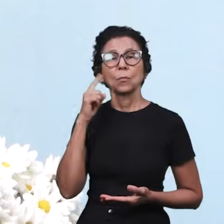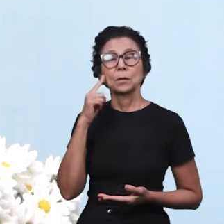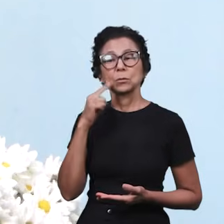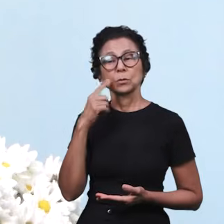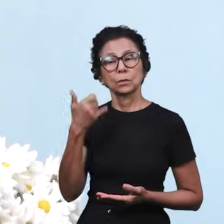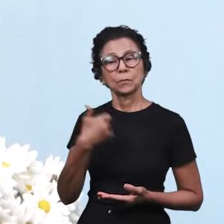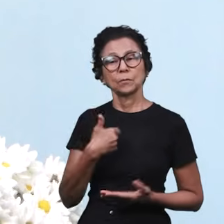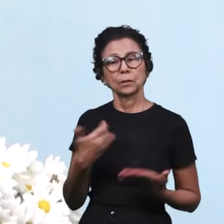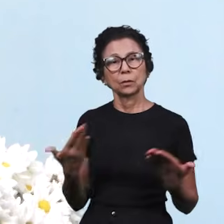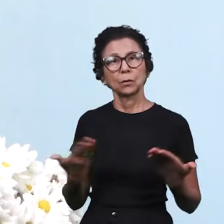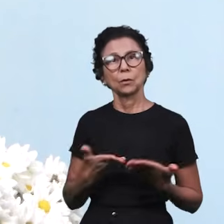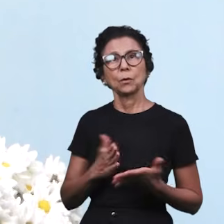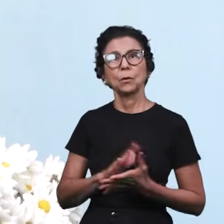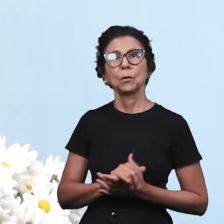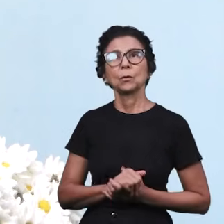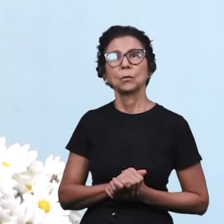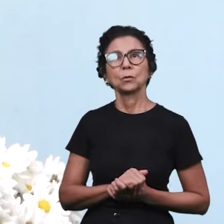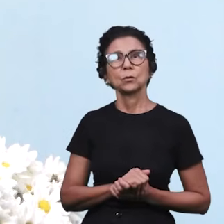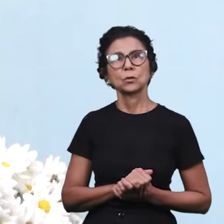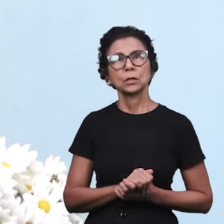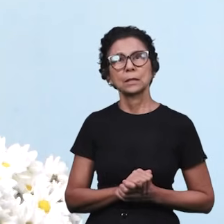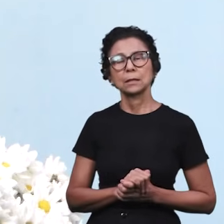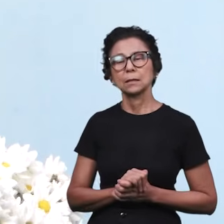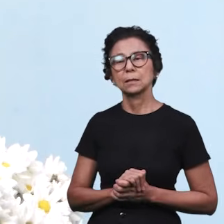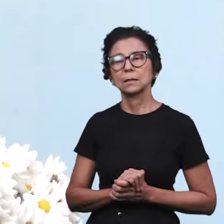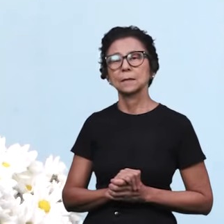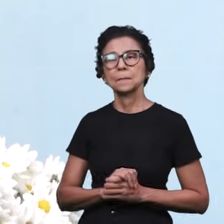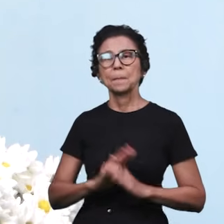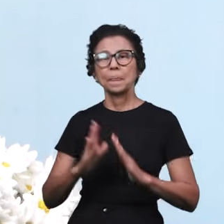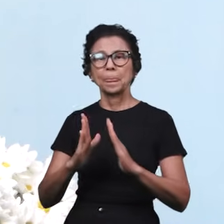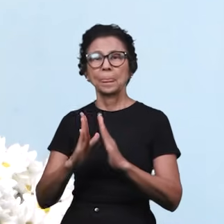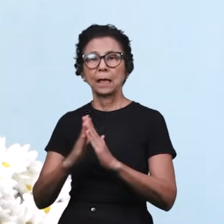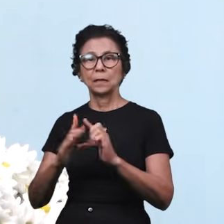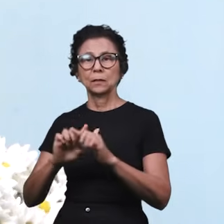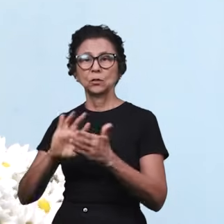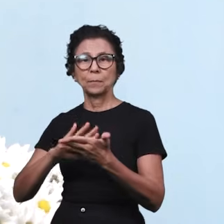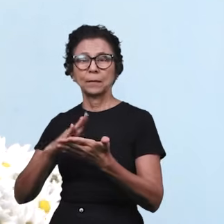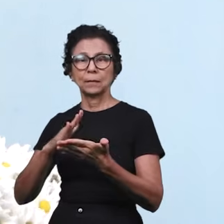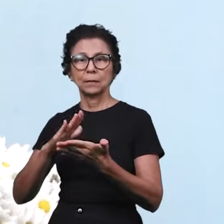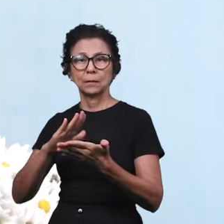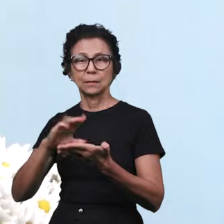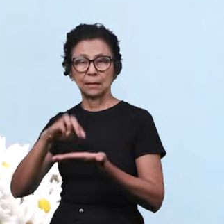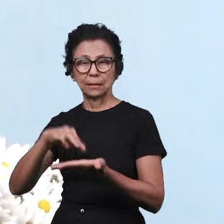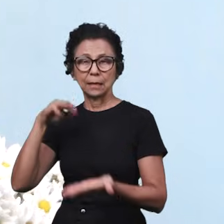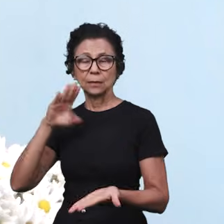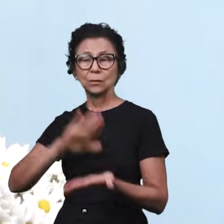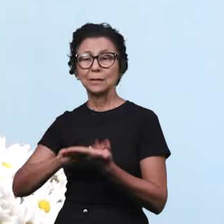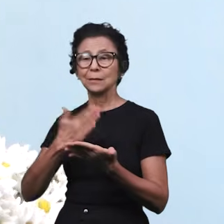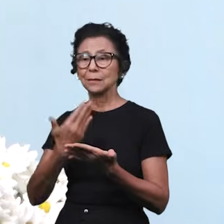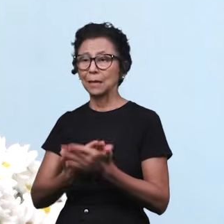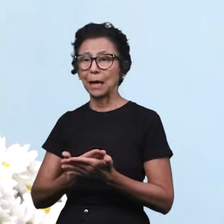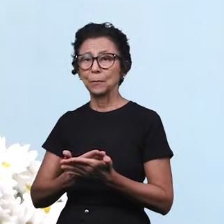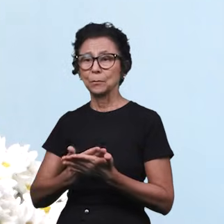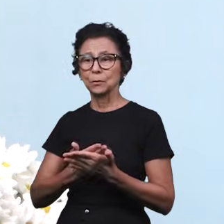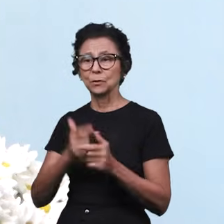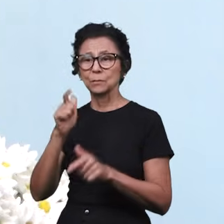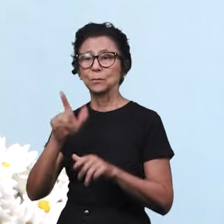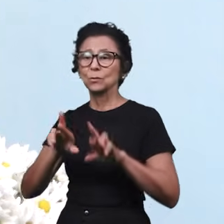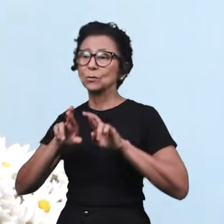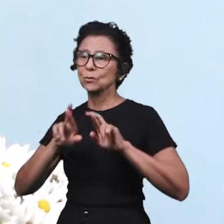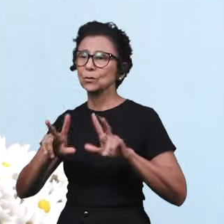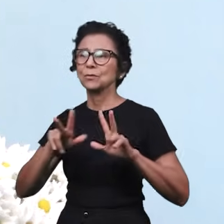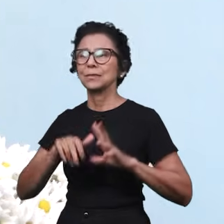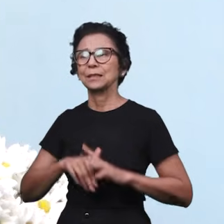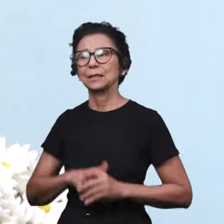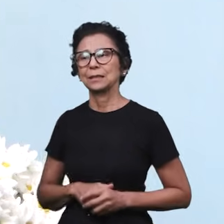intérpretes Maranata são diferentes. Eu fiquei, sabe, numa alegria, porque mesmo que ela não esteja mais